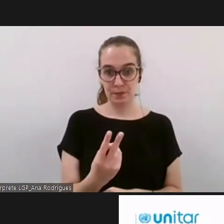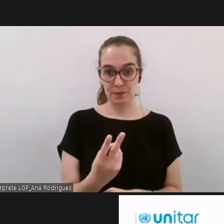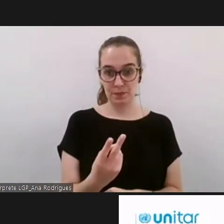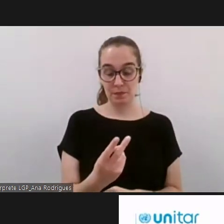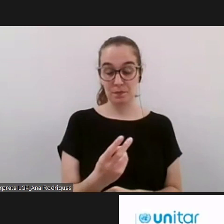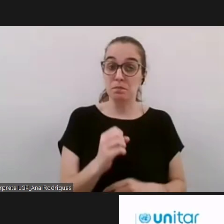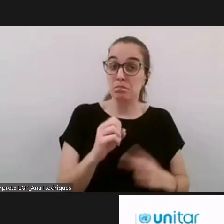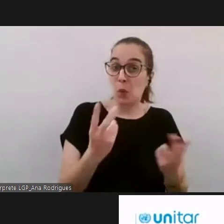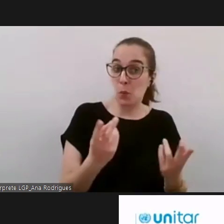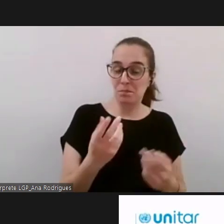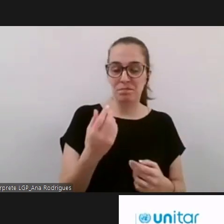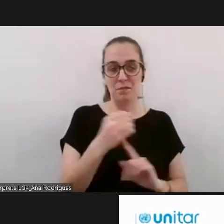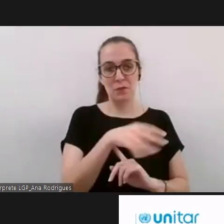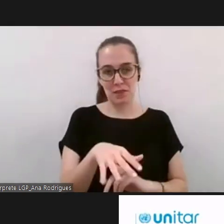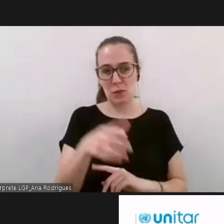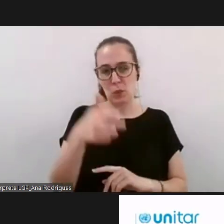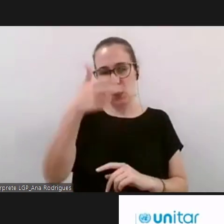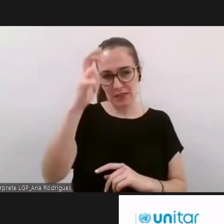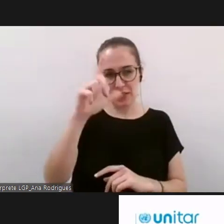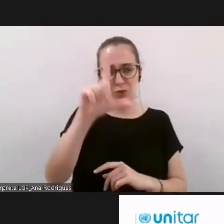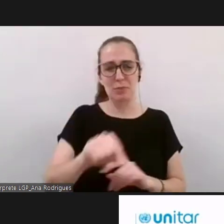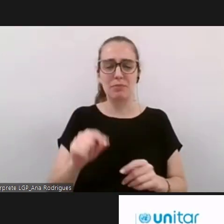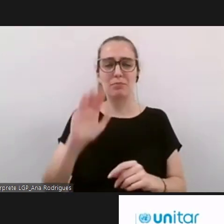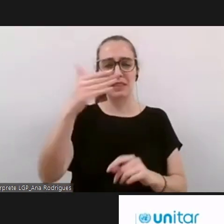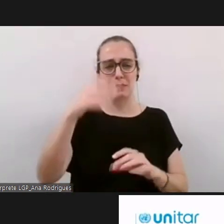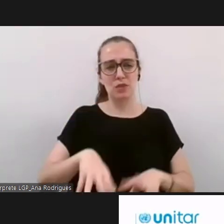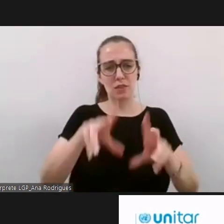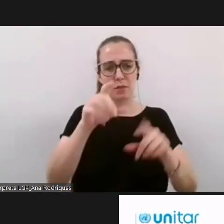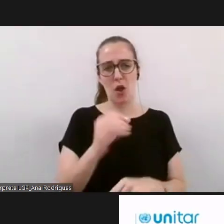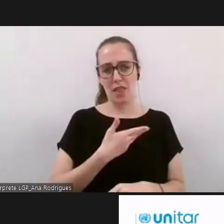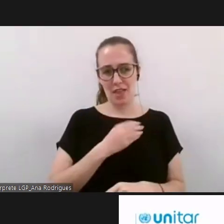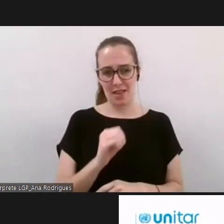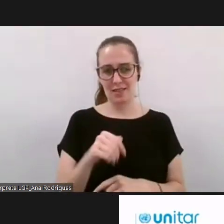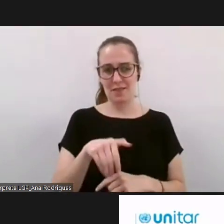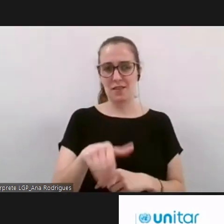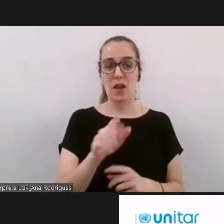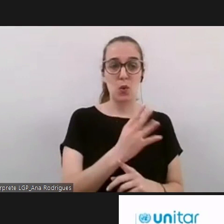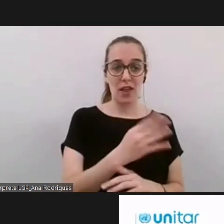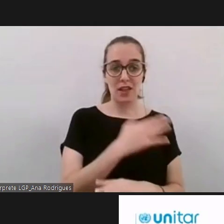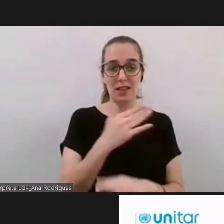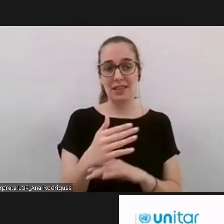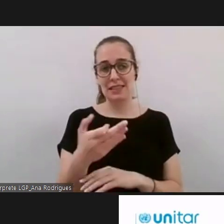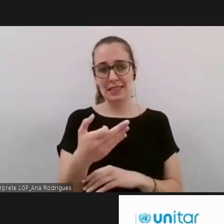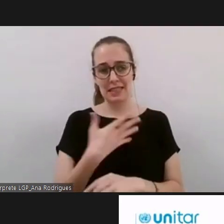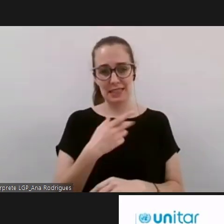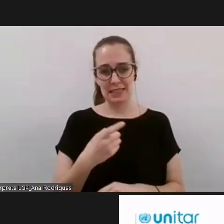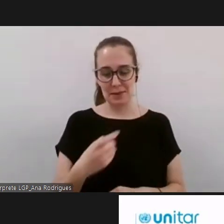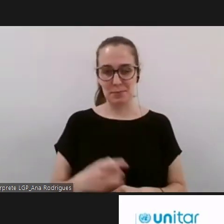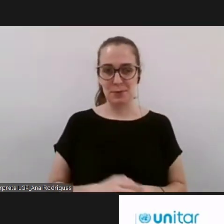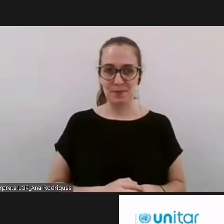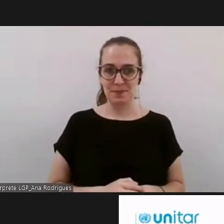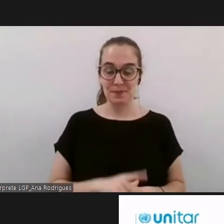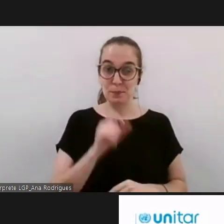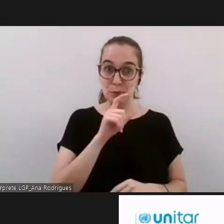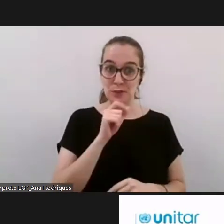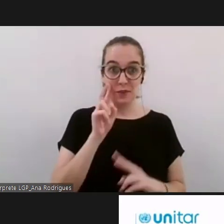então na formação Conceitos e Princípios do Desenvolvimento Sustentável, que ocorrerá de 4 a 7 de dezembro. Poderá